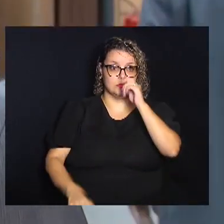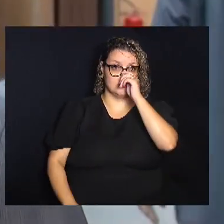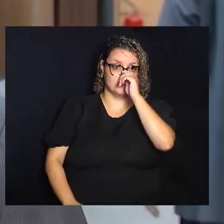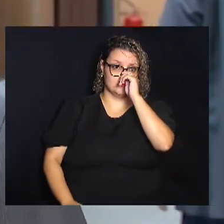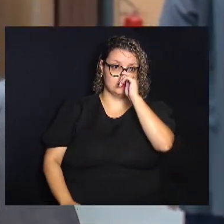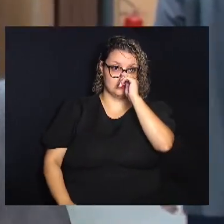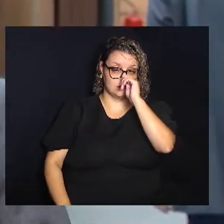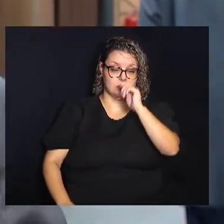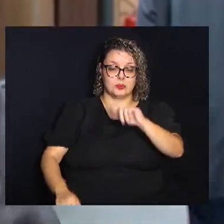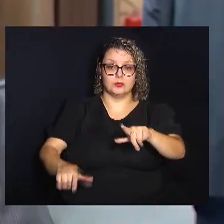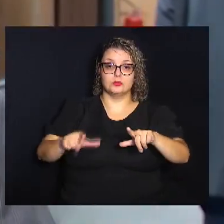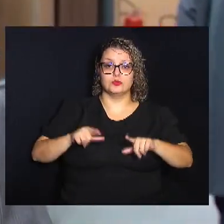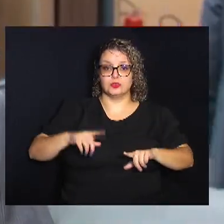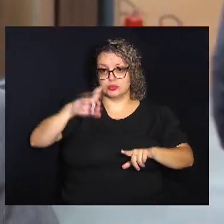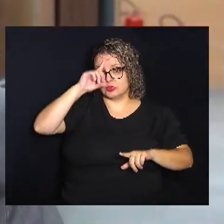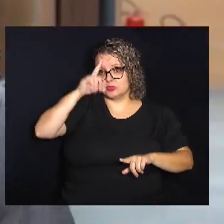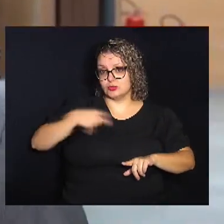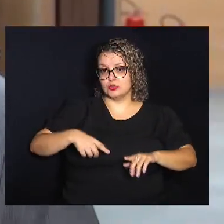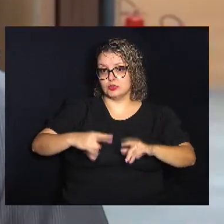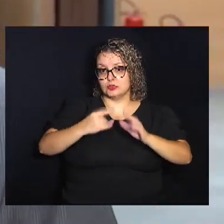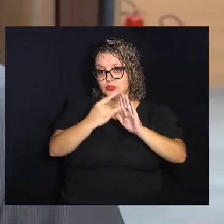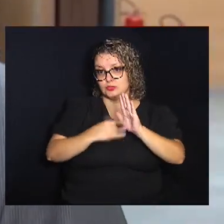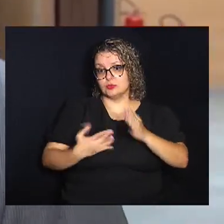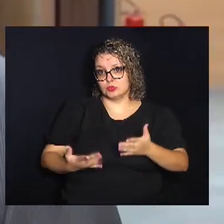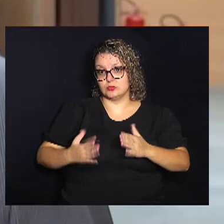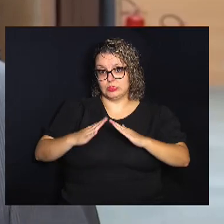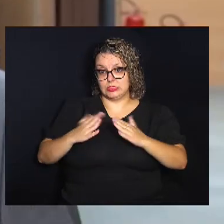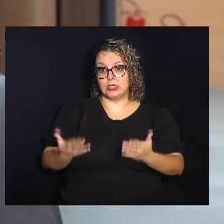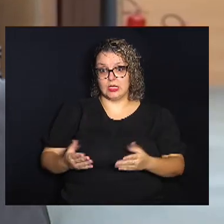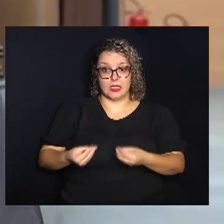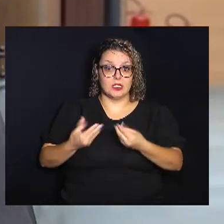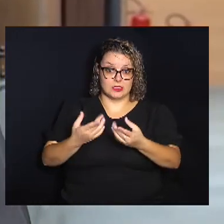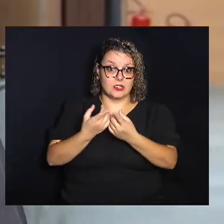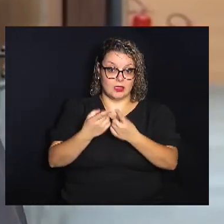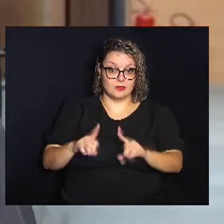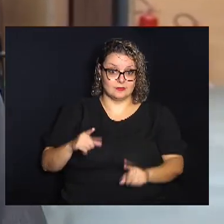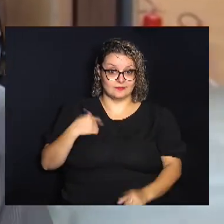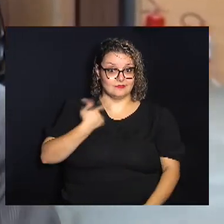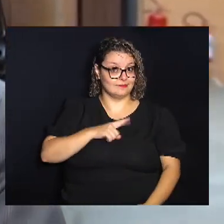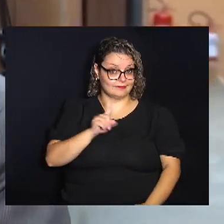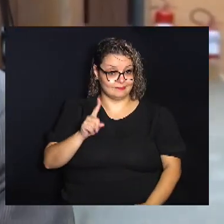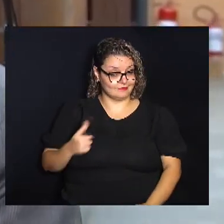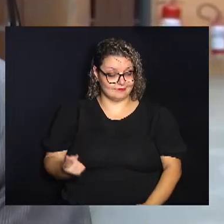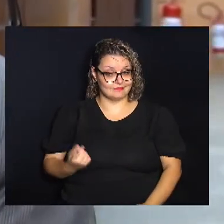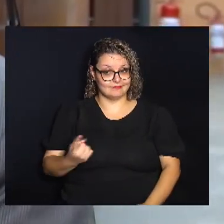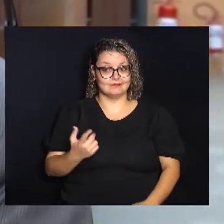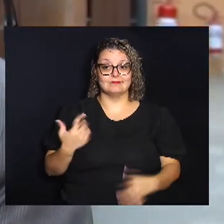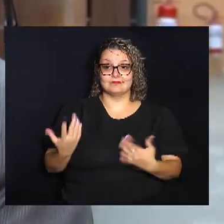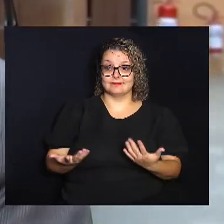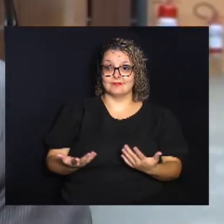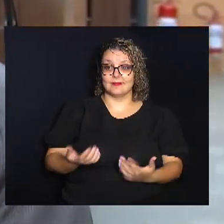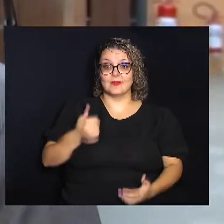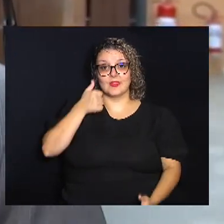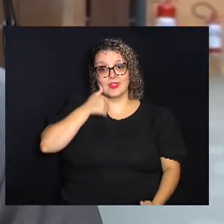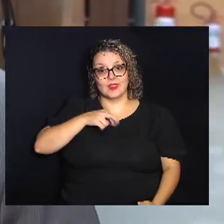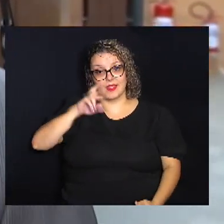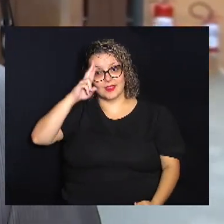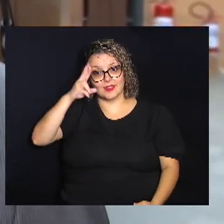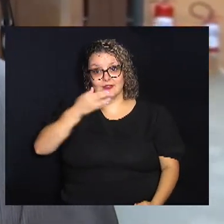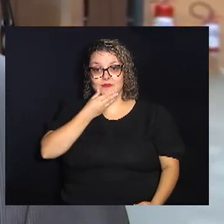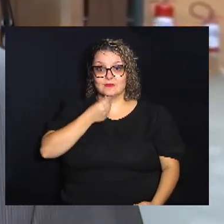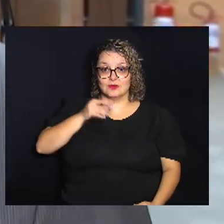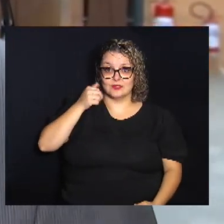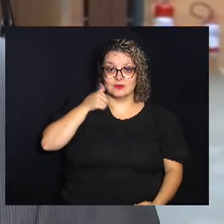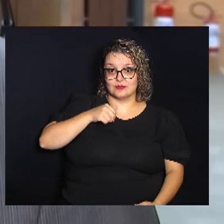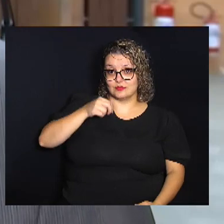título de propriedade. Isso é dar dignidade para o cidadão. Nós não somos eternos. Então aquele senhor, aquela senhora,